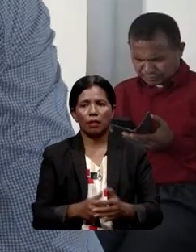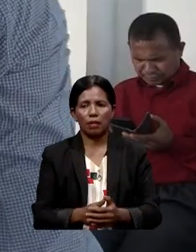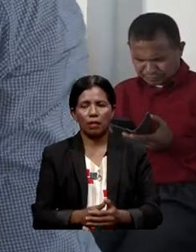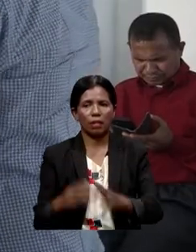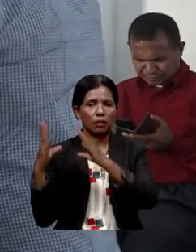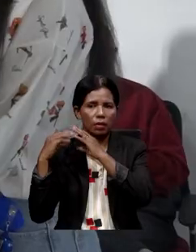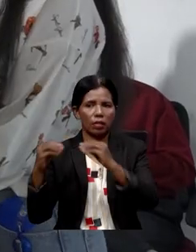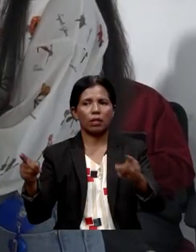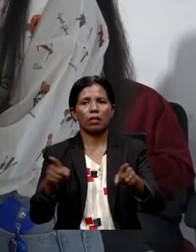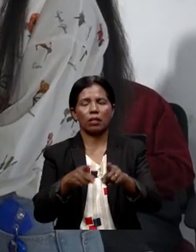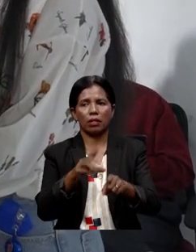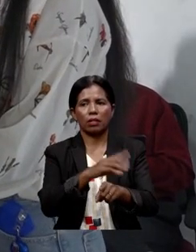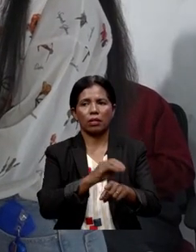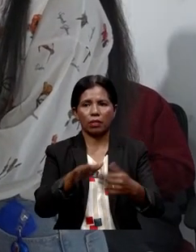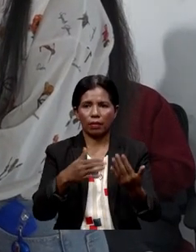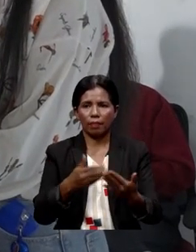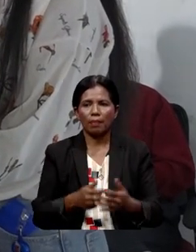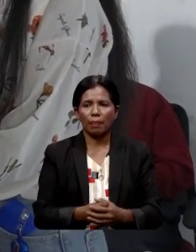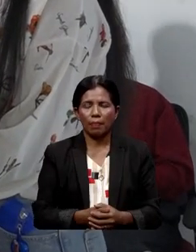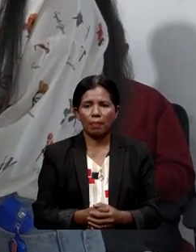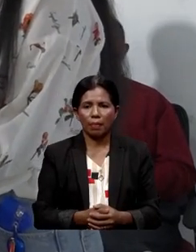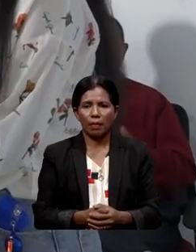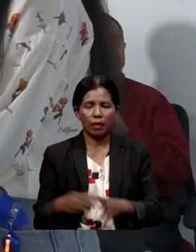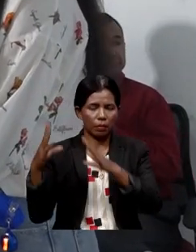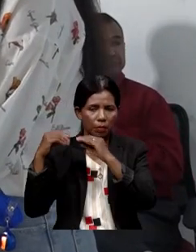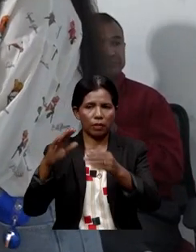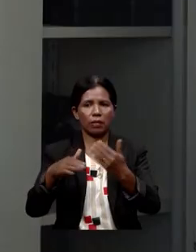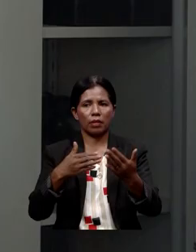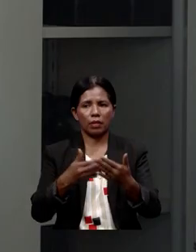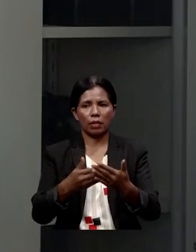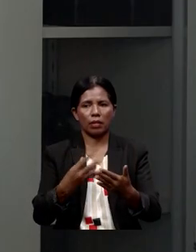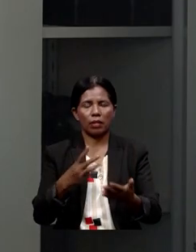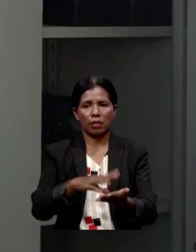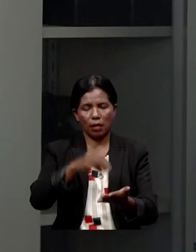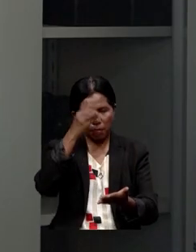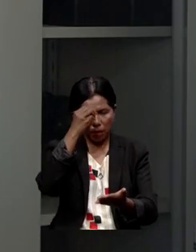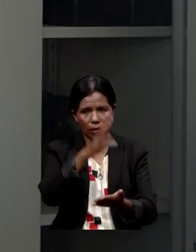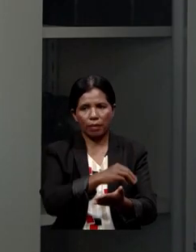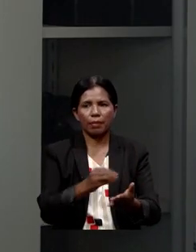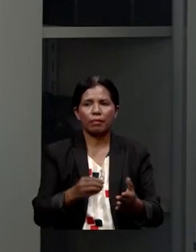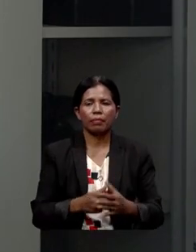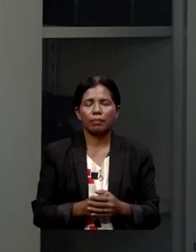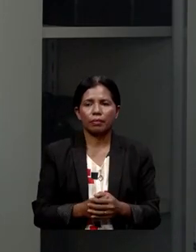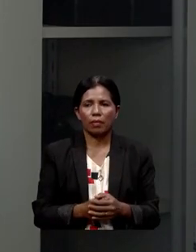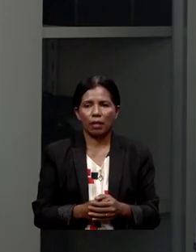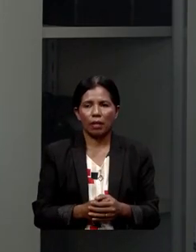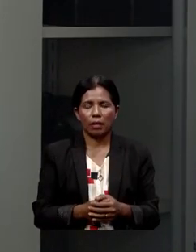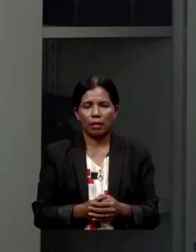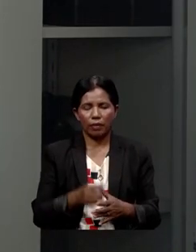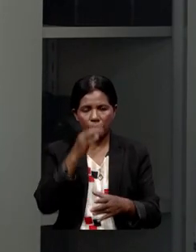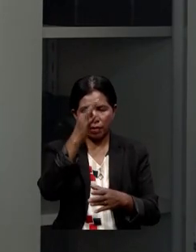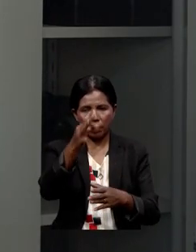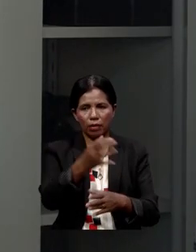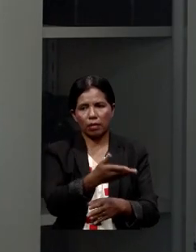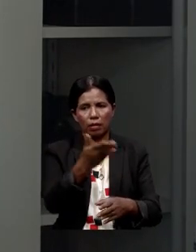experiencia ser ne liusi formador ser ne experiencia sira mau mana sira aprende espera katak hausente